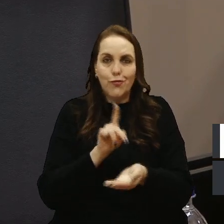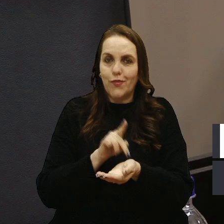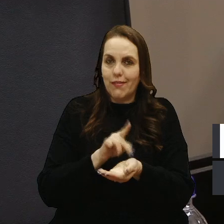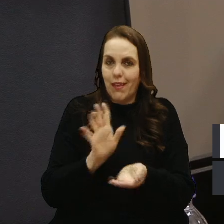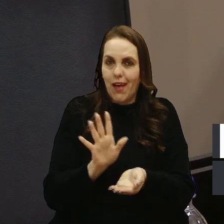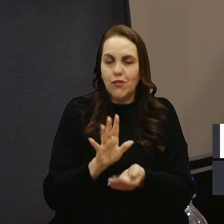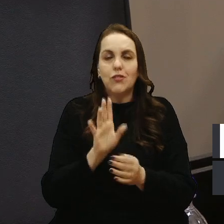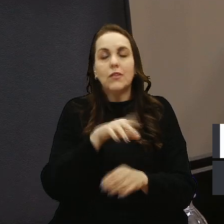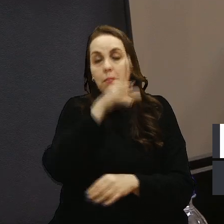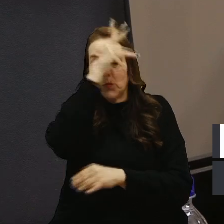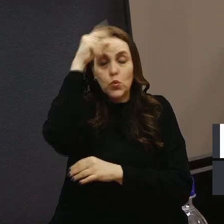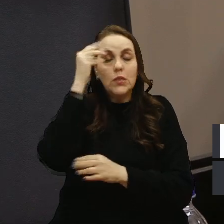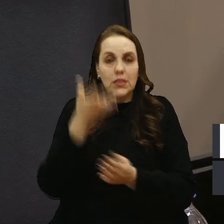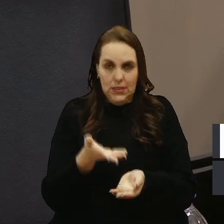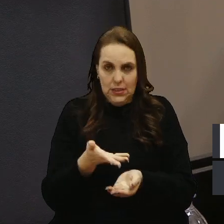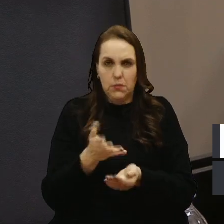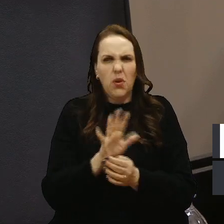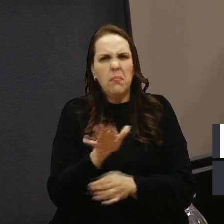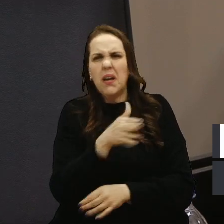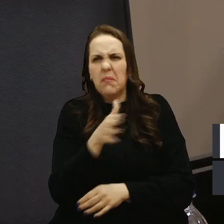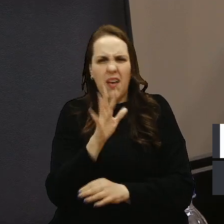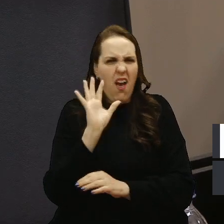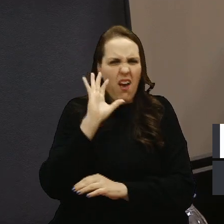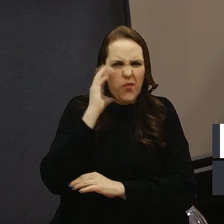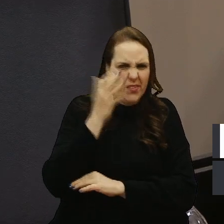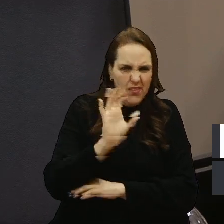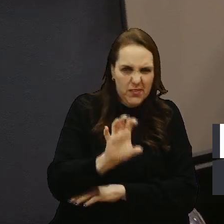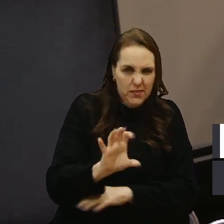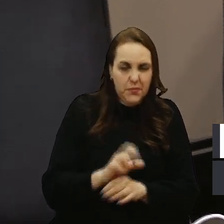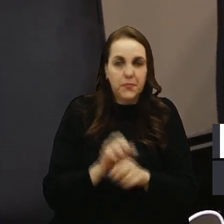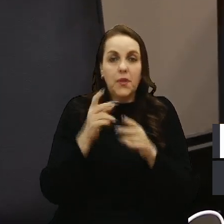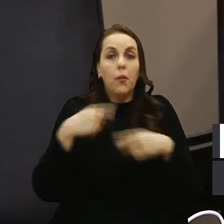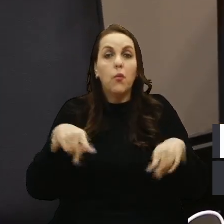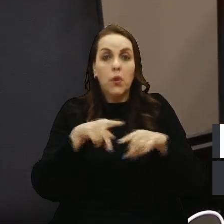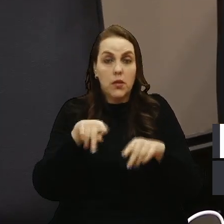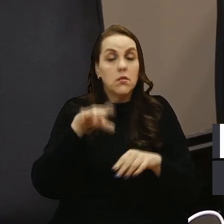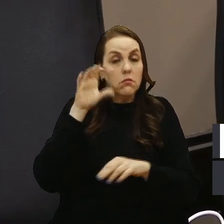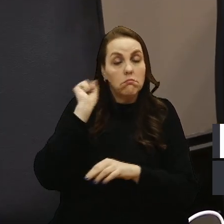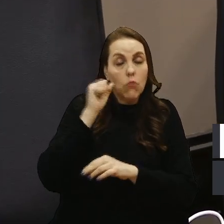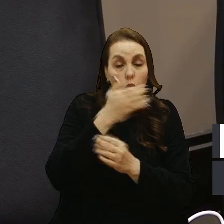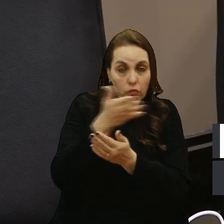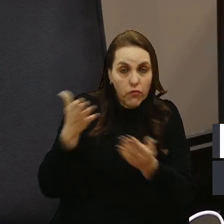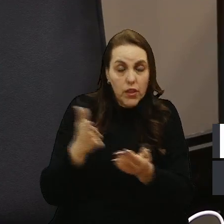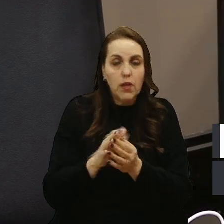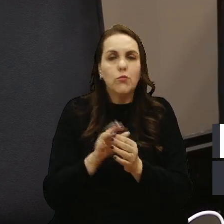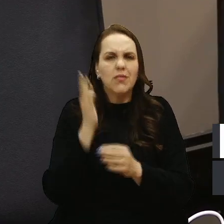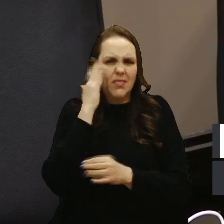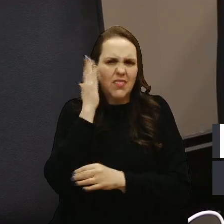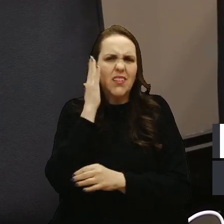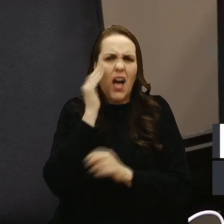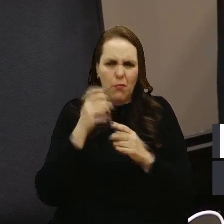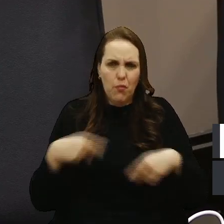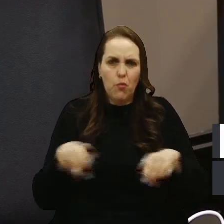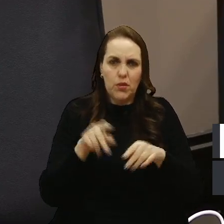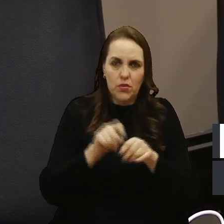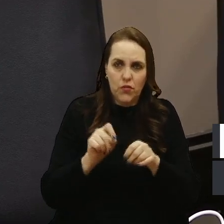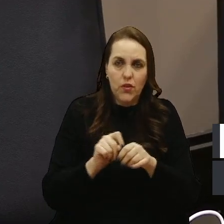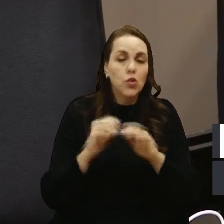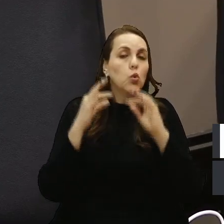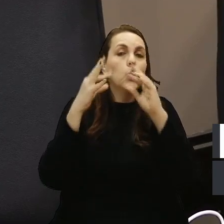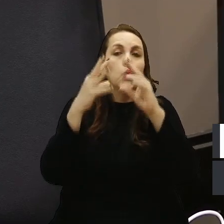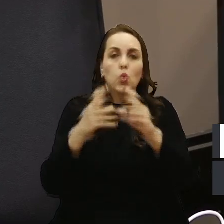no município, e é no município que as coisas ocorrem. E a gente ouve a população falar, a gente sabe como a população pensa. E todo mundo ali era unanimidade,